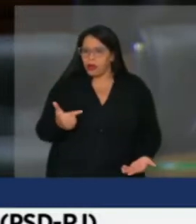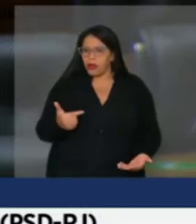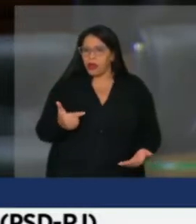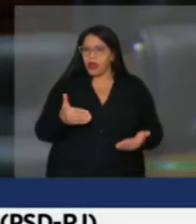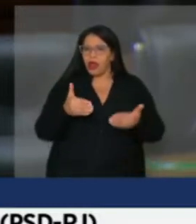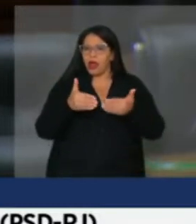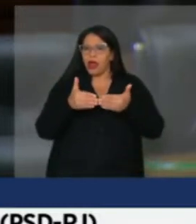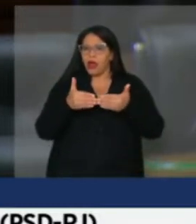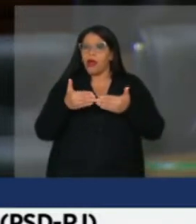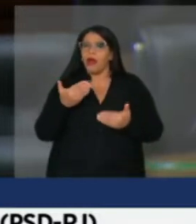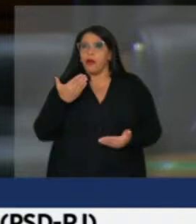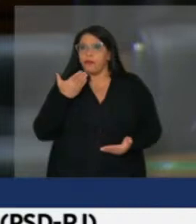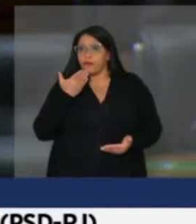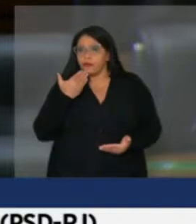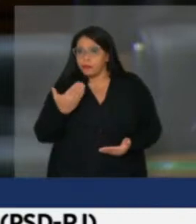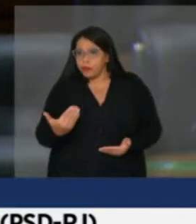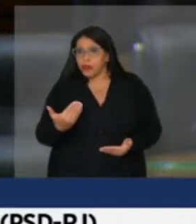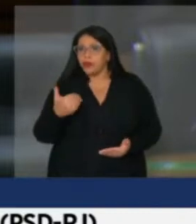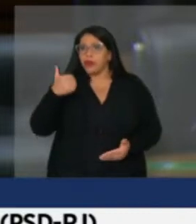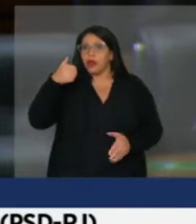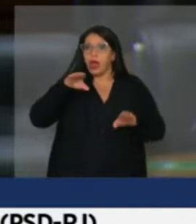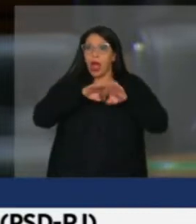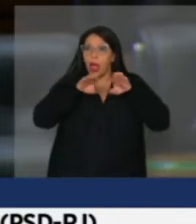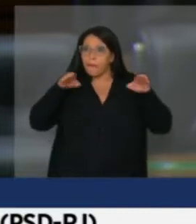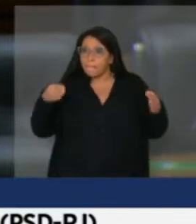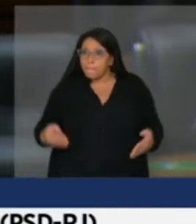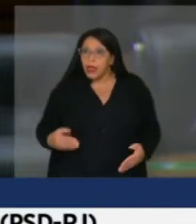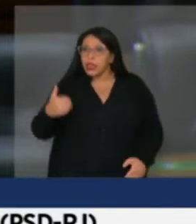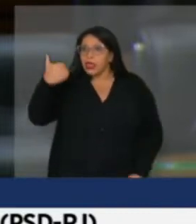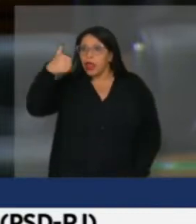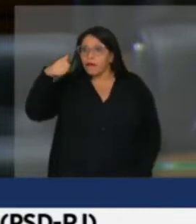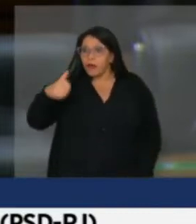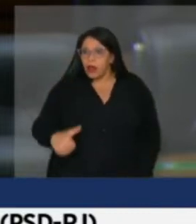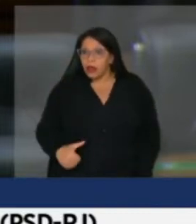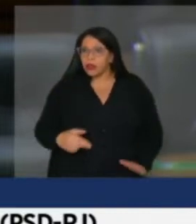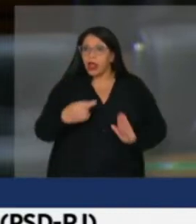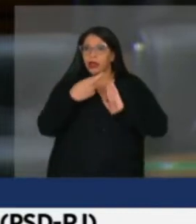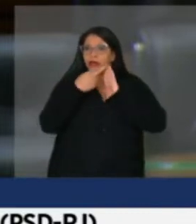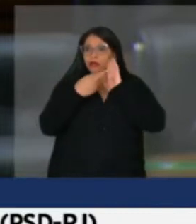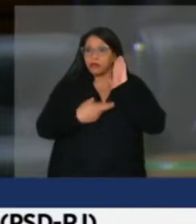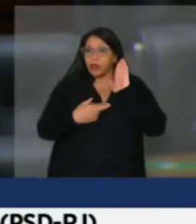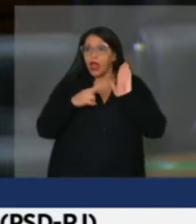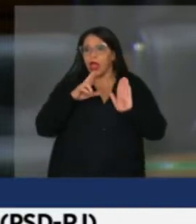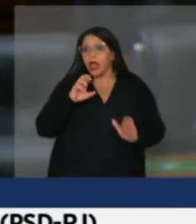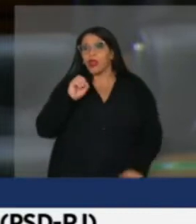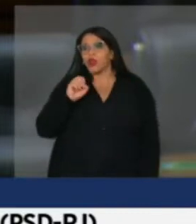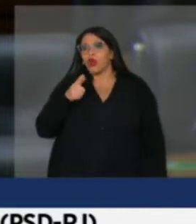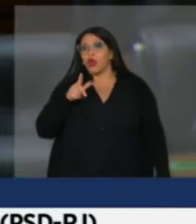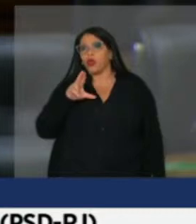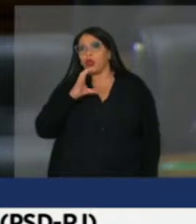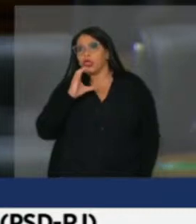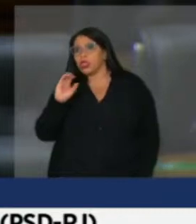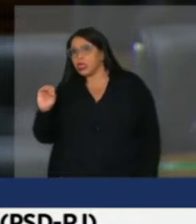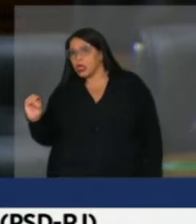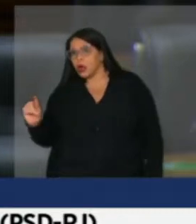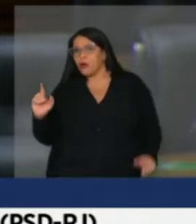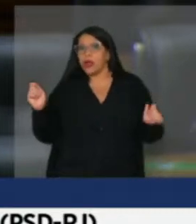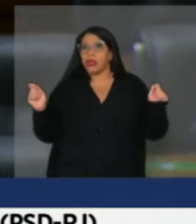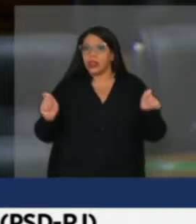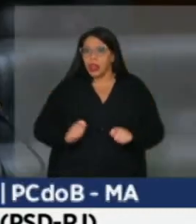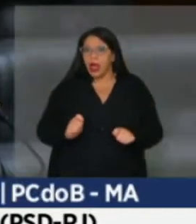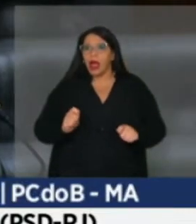era à mesa diretora que avaliasse para que nós, por resolução, se fosse o caso, permitir que o parlamentar pudesse